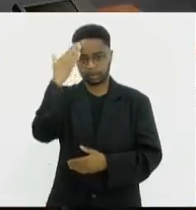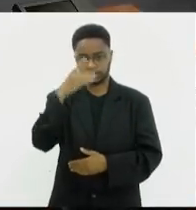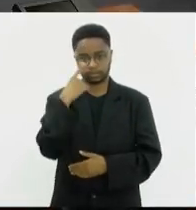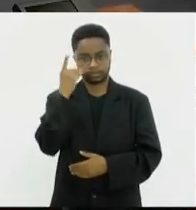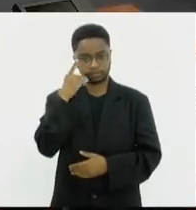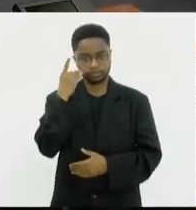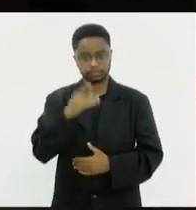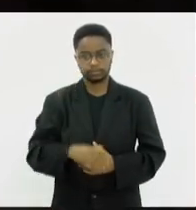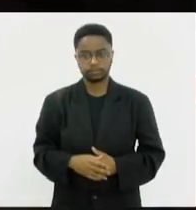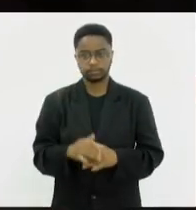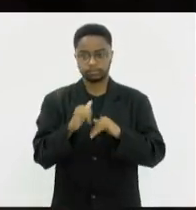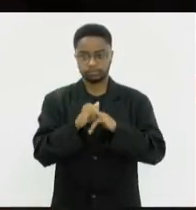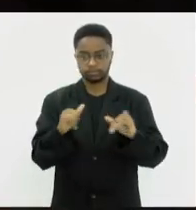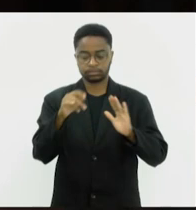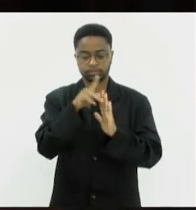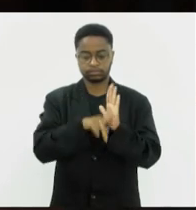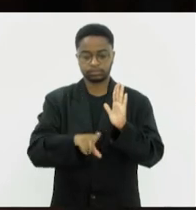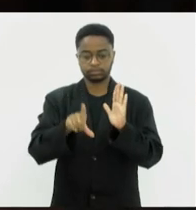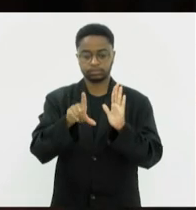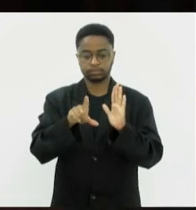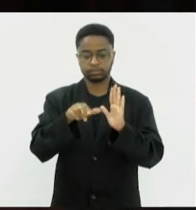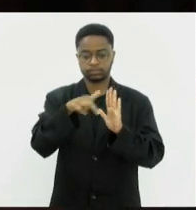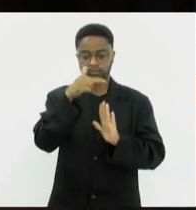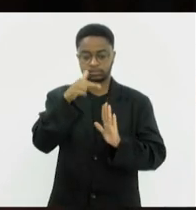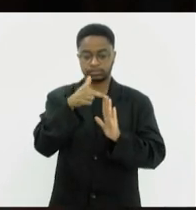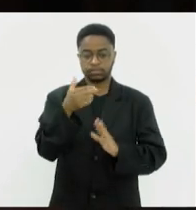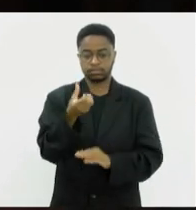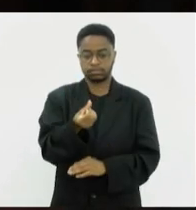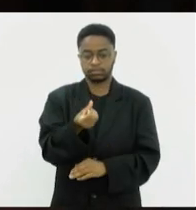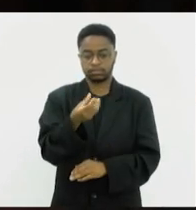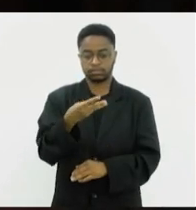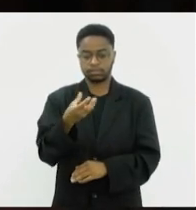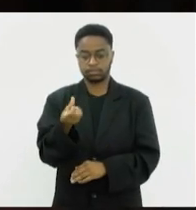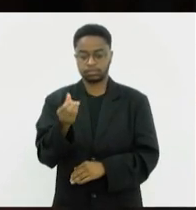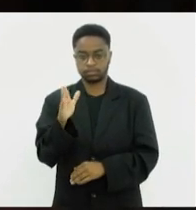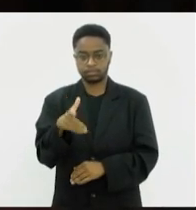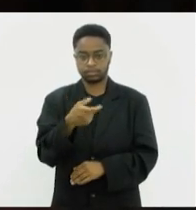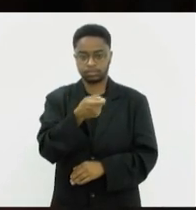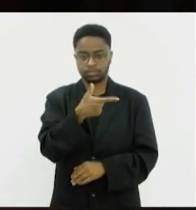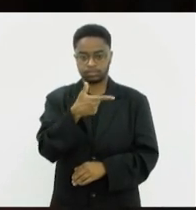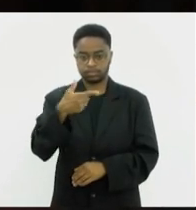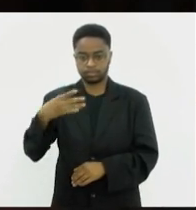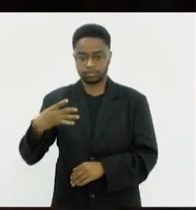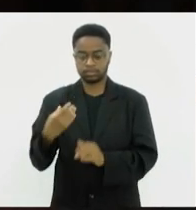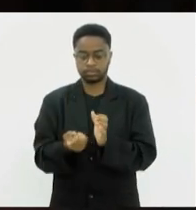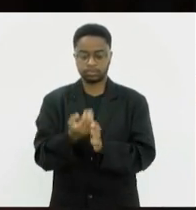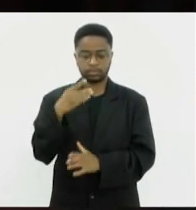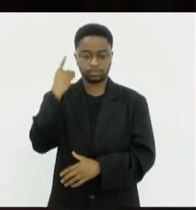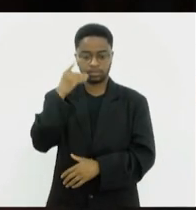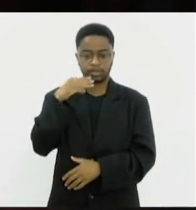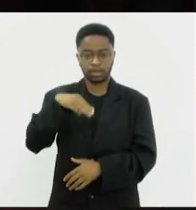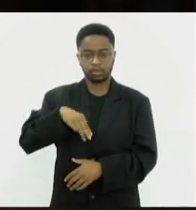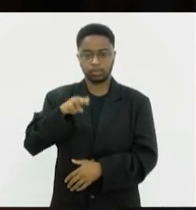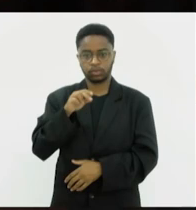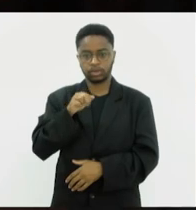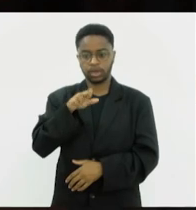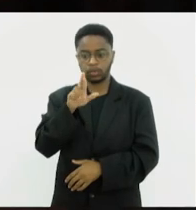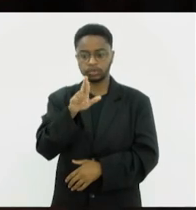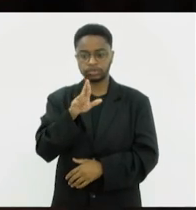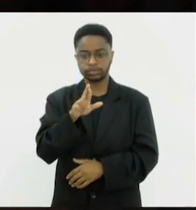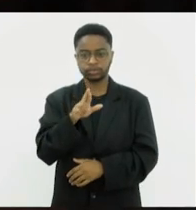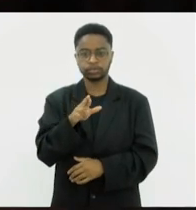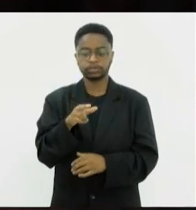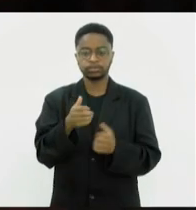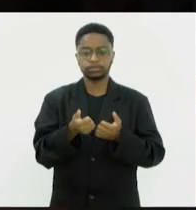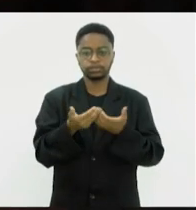deputado. Anuncio projeto de resolução 636 de 2024, de autoria do deputado Munir Neto, que